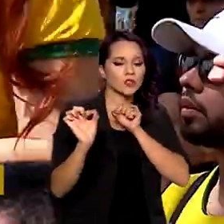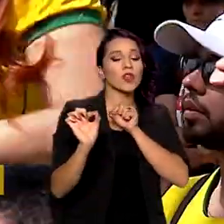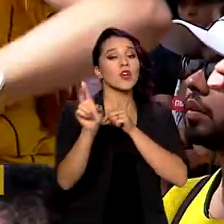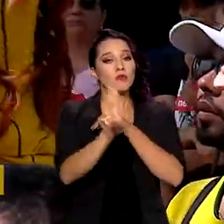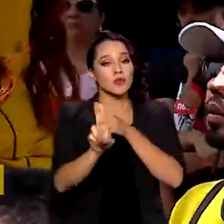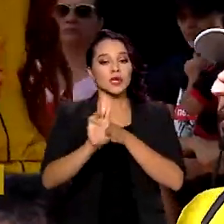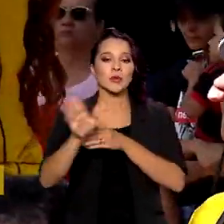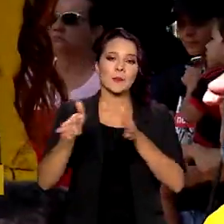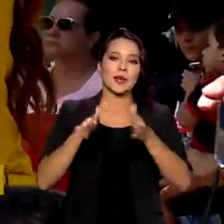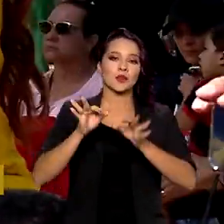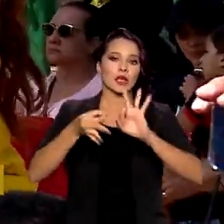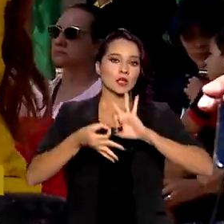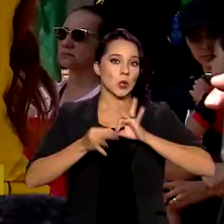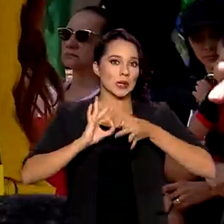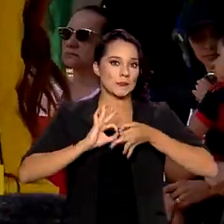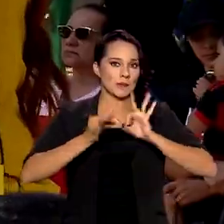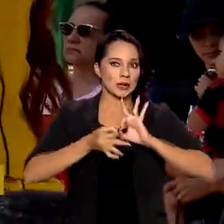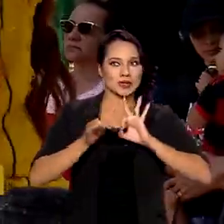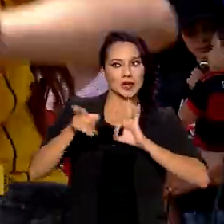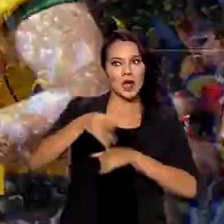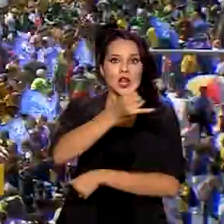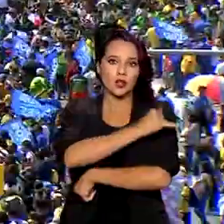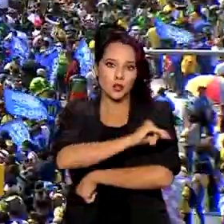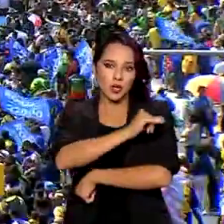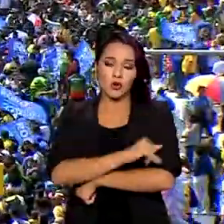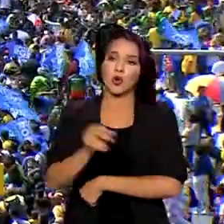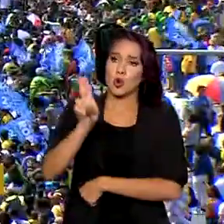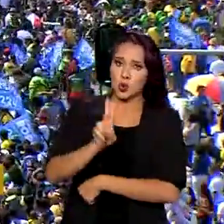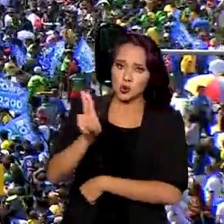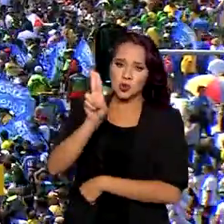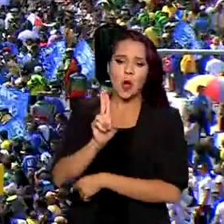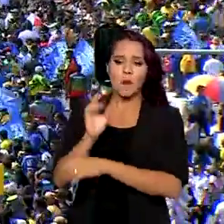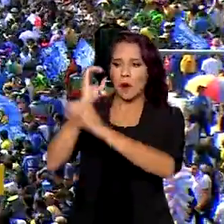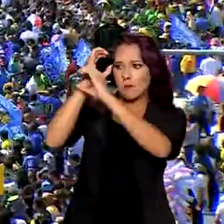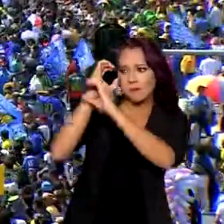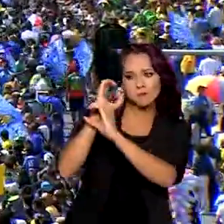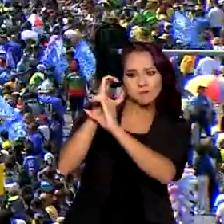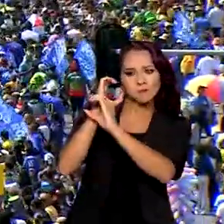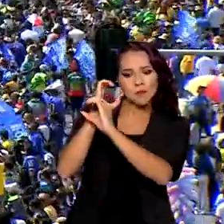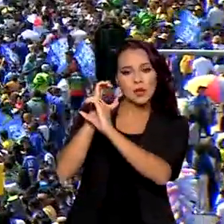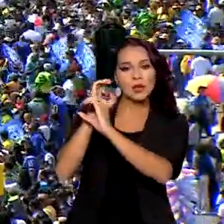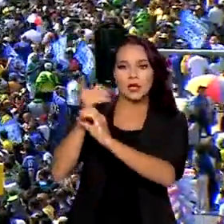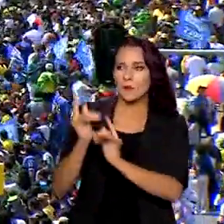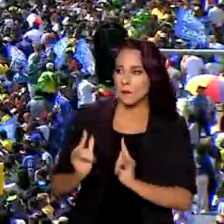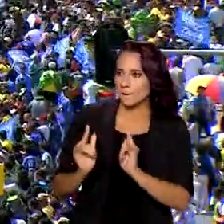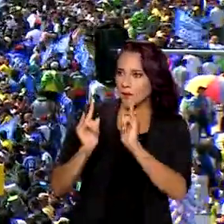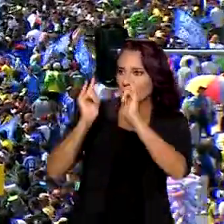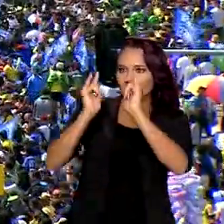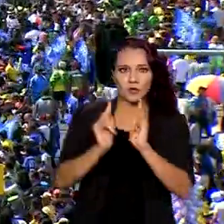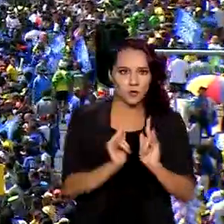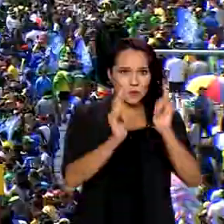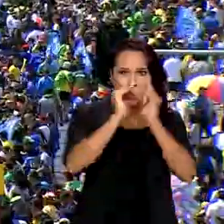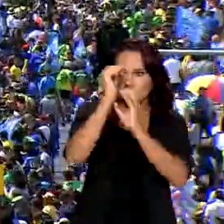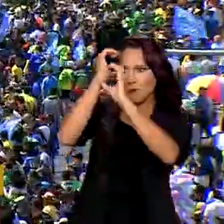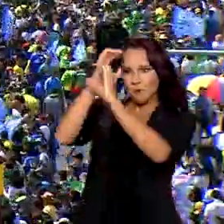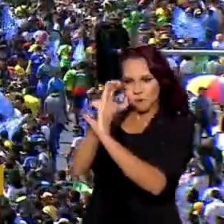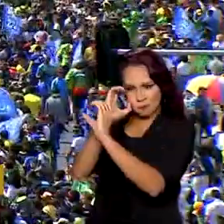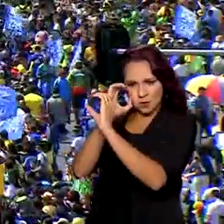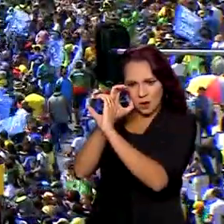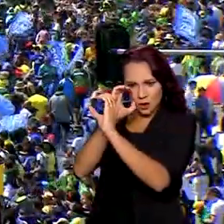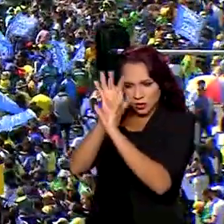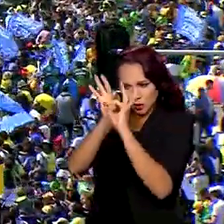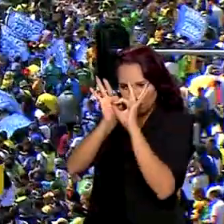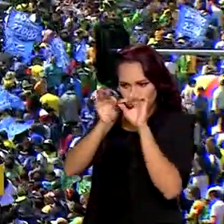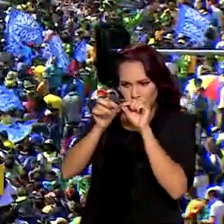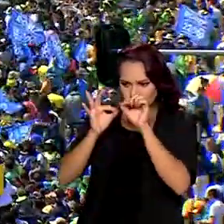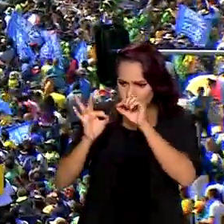as Olimpíadas aqui lá no Rio de Janeiro, em cima das edificações. Ele tem alcance de até